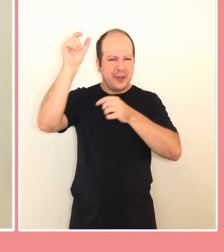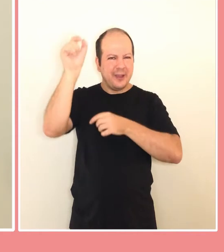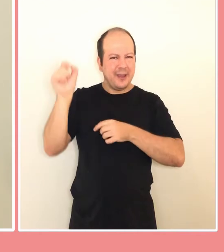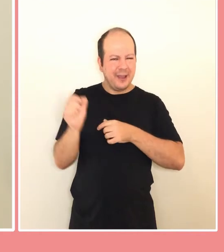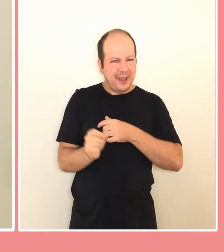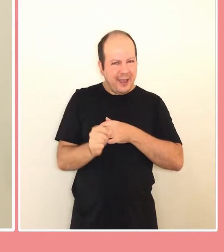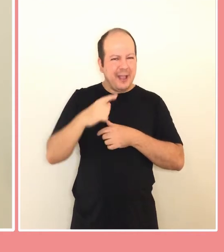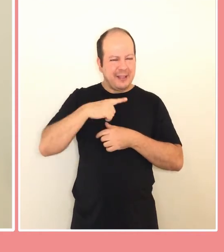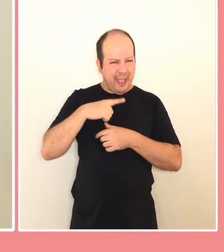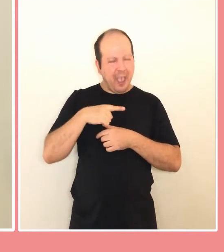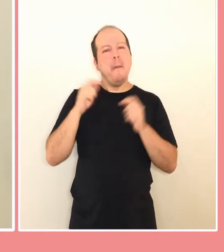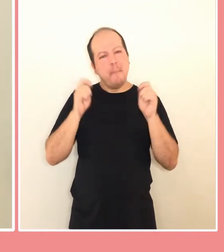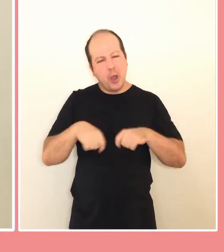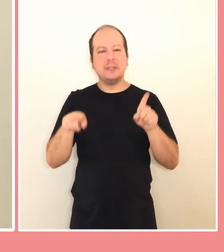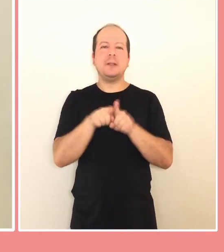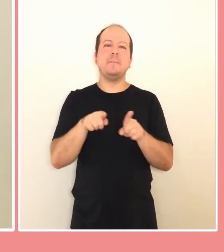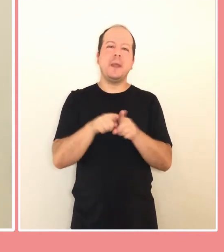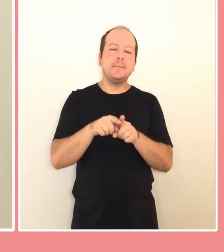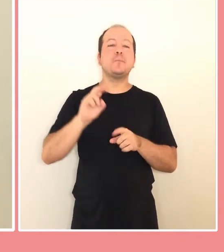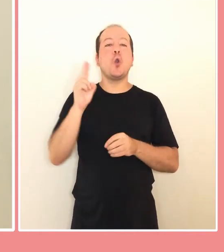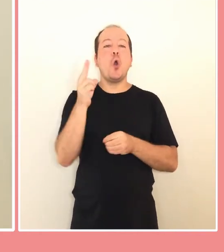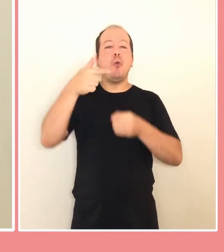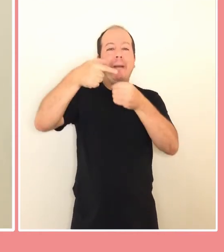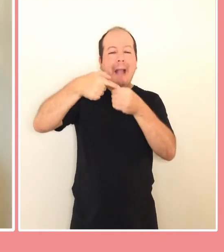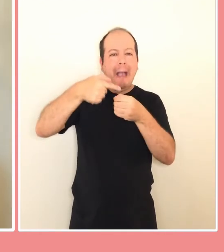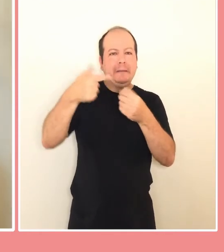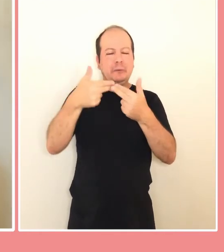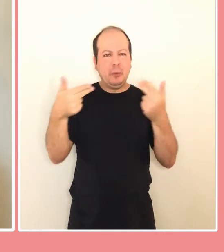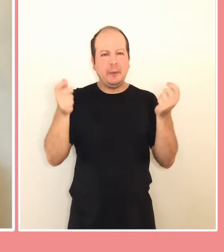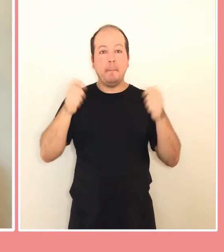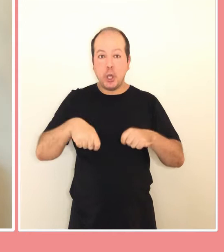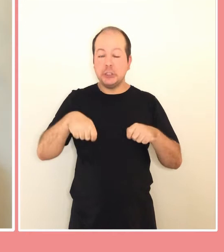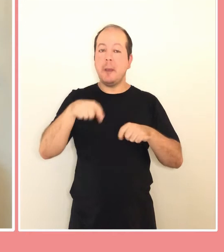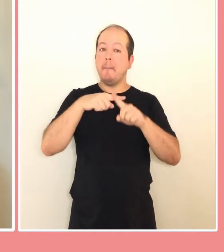né? Facilmente encontrado em casas de materiais de construção.